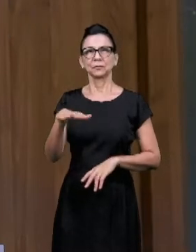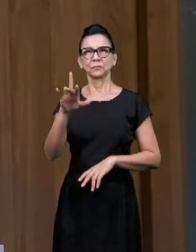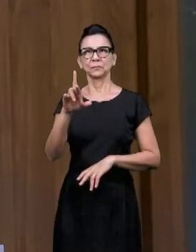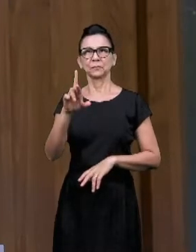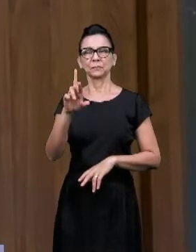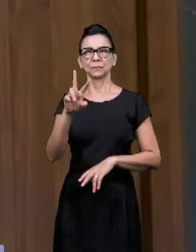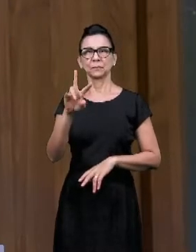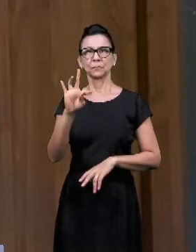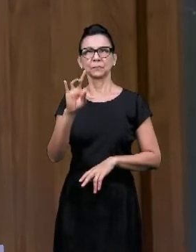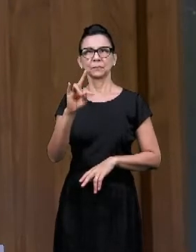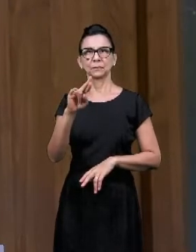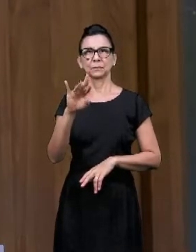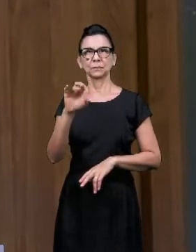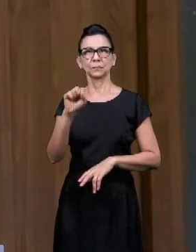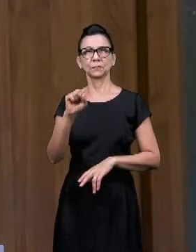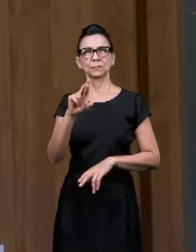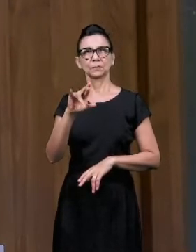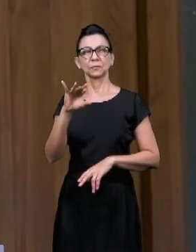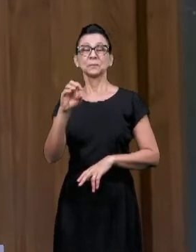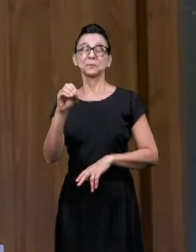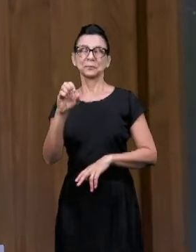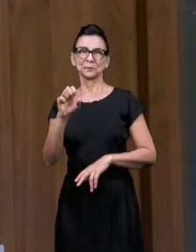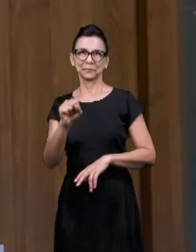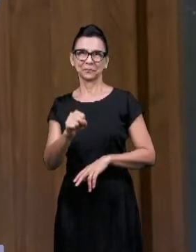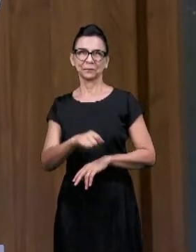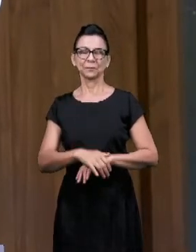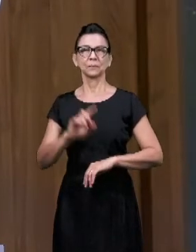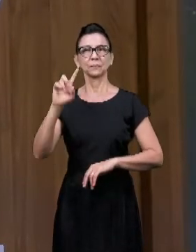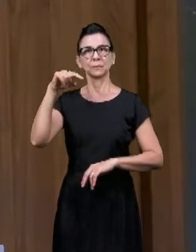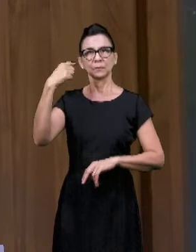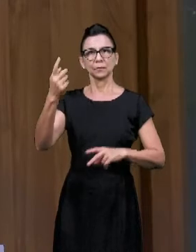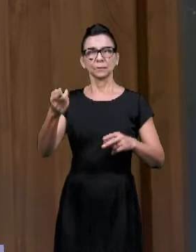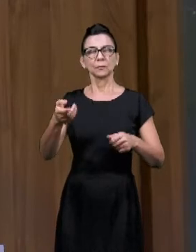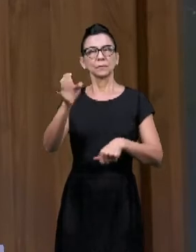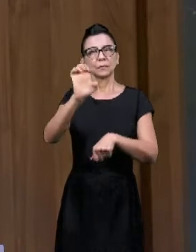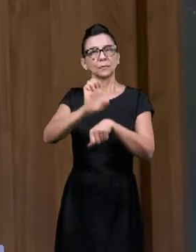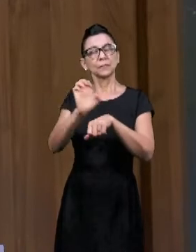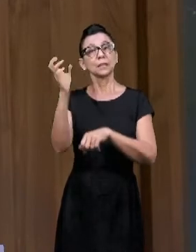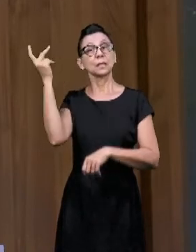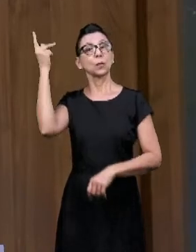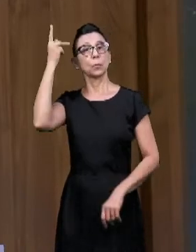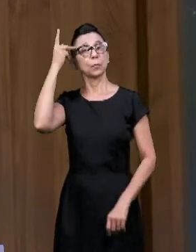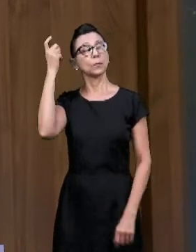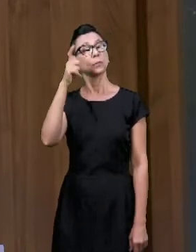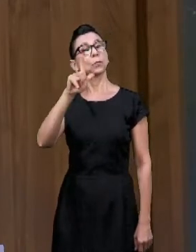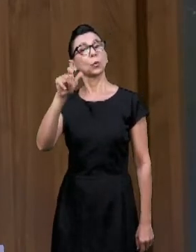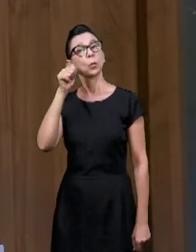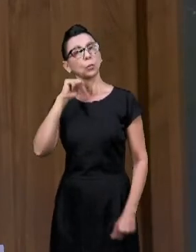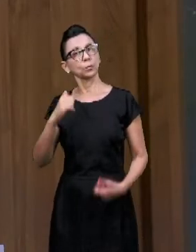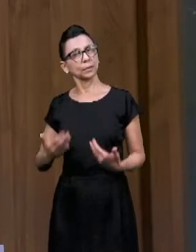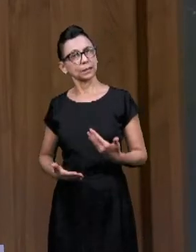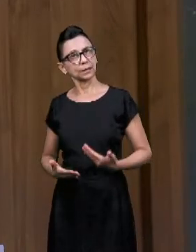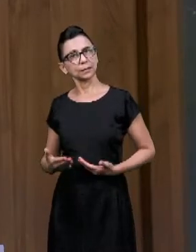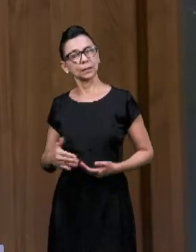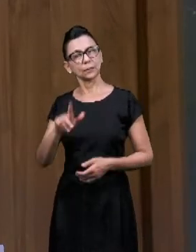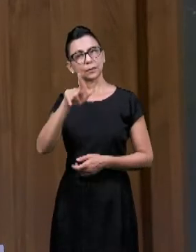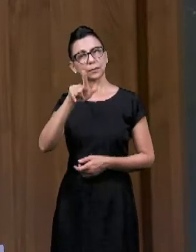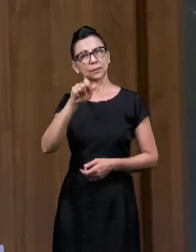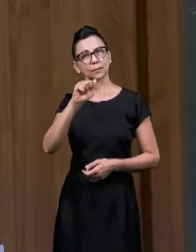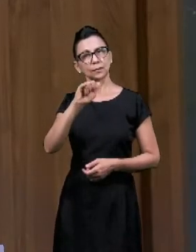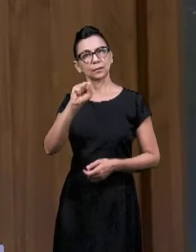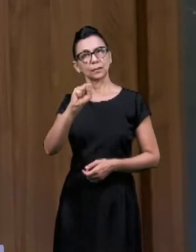dar uma primeira resposta e logo em seguida vamos para o estado de São Paulo, onde ali outra irmã, outra senhora, a irmã Laísa, que é